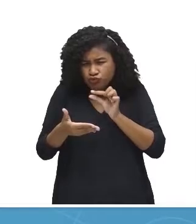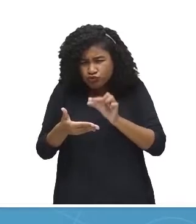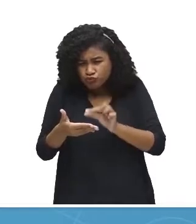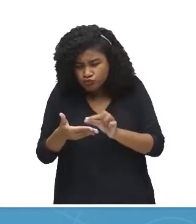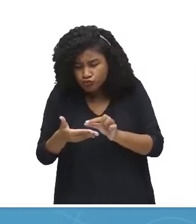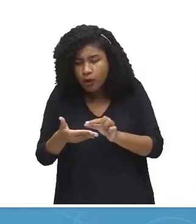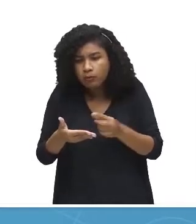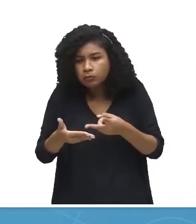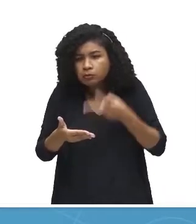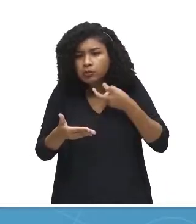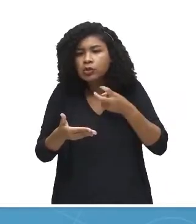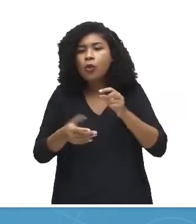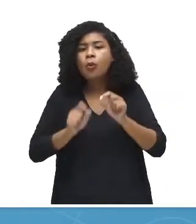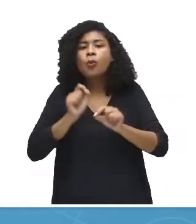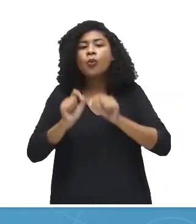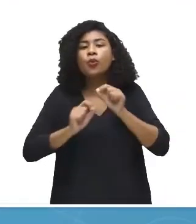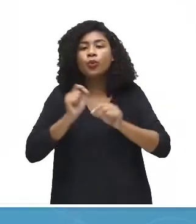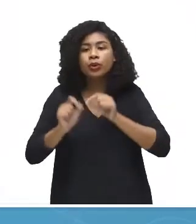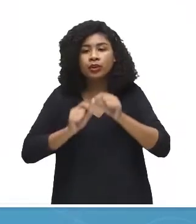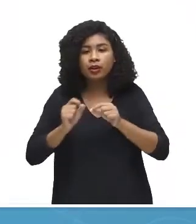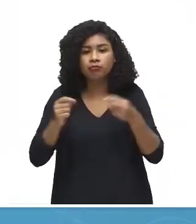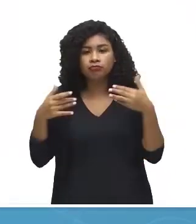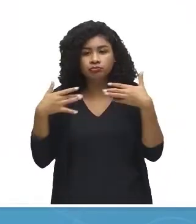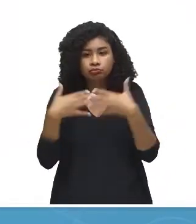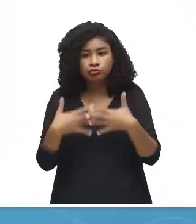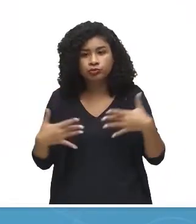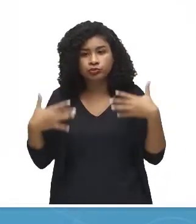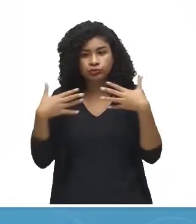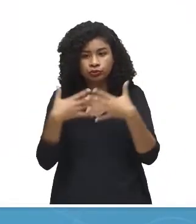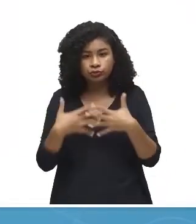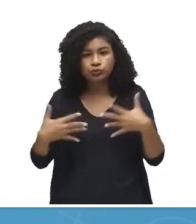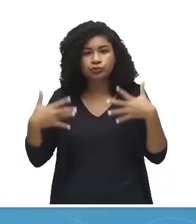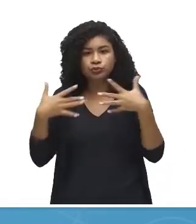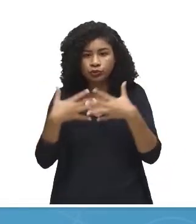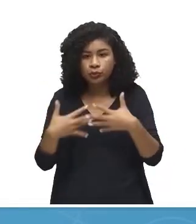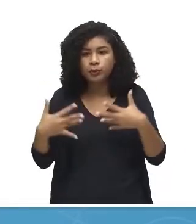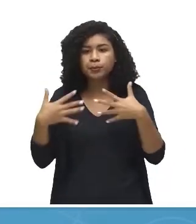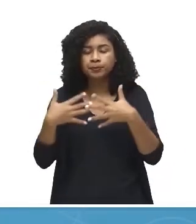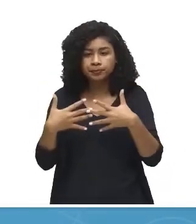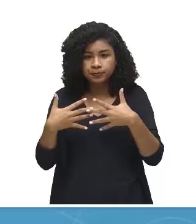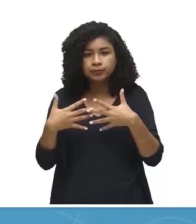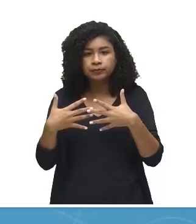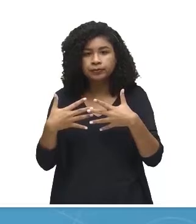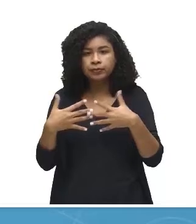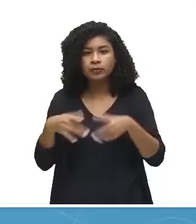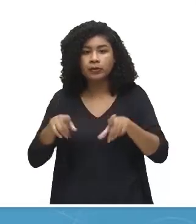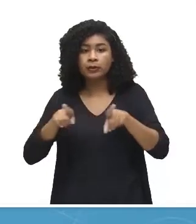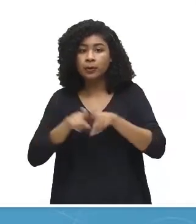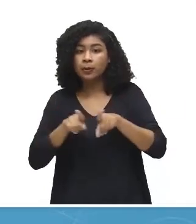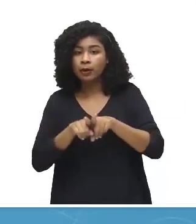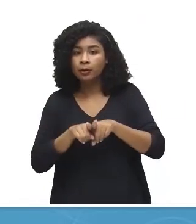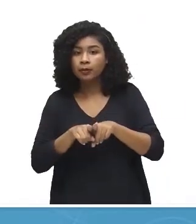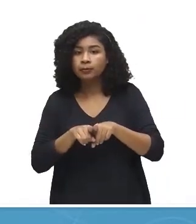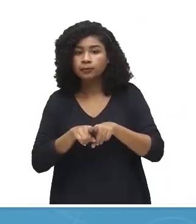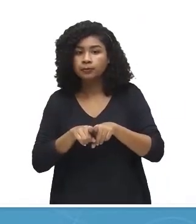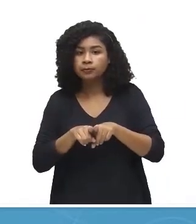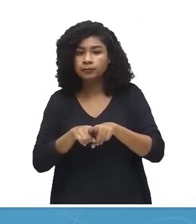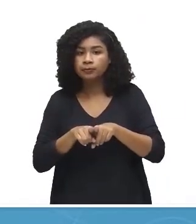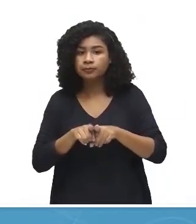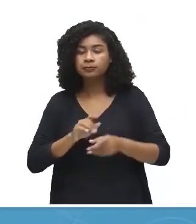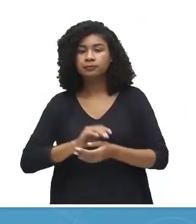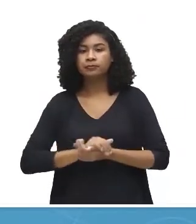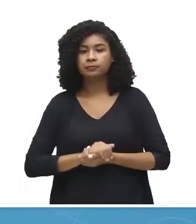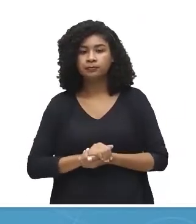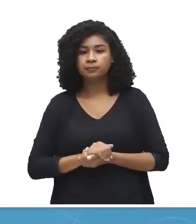olha só, o tecido epitelial juntamente com o tecido, aqui ó, o tecido